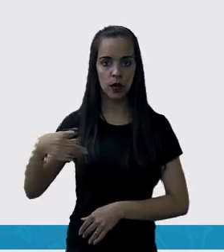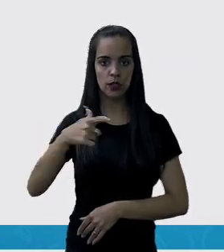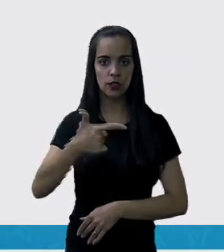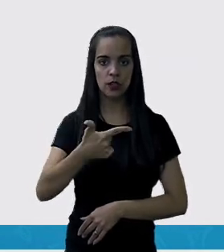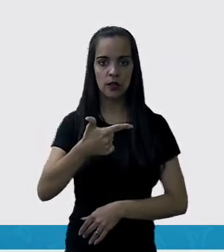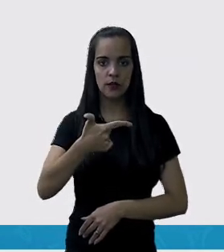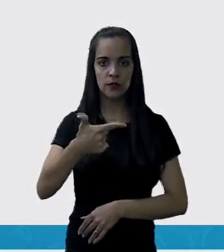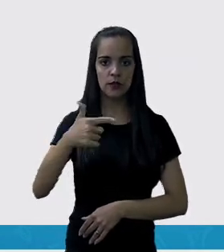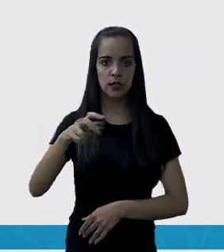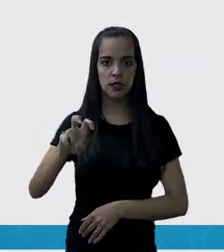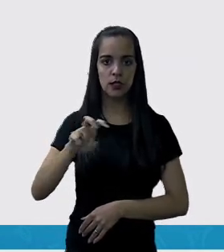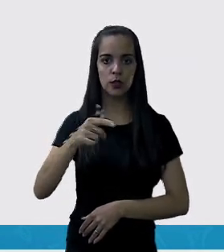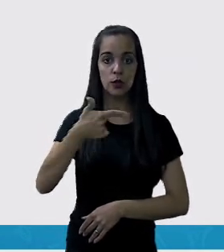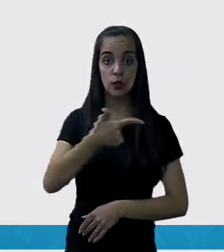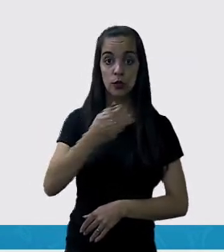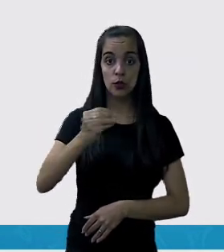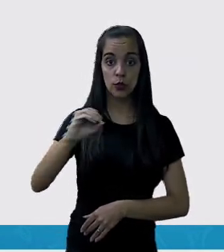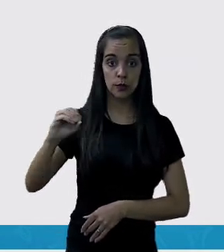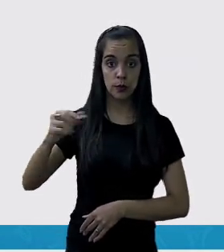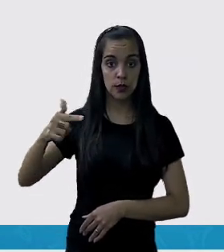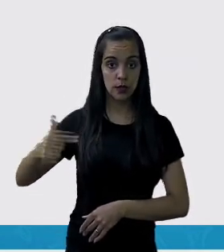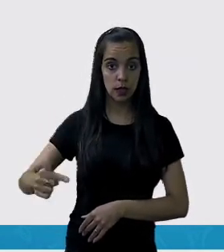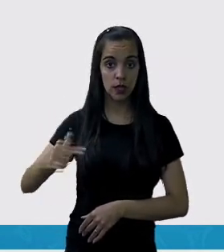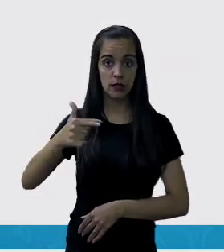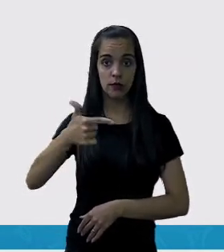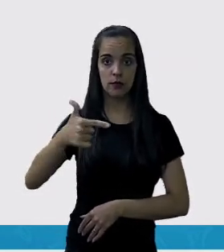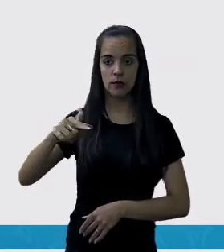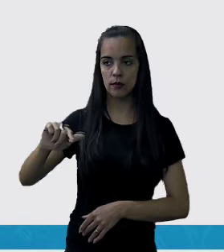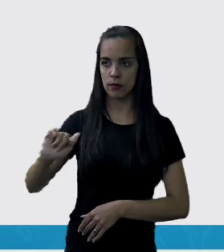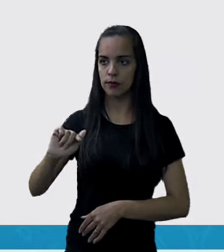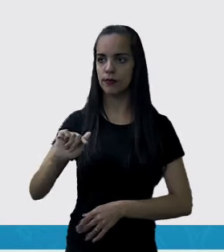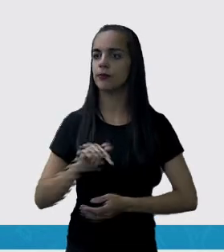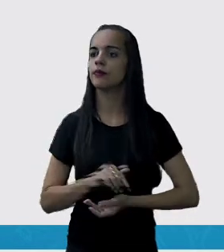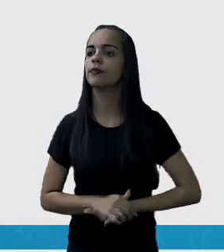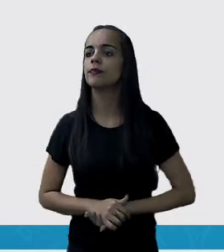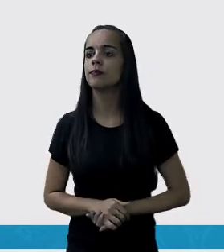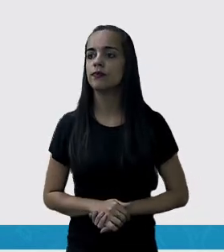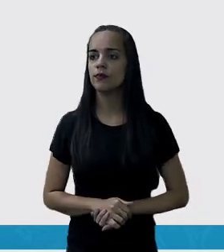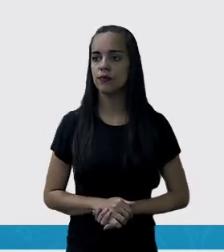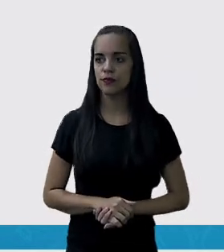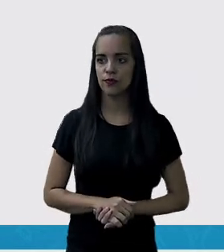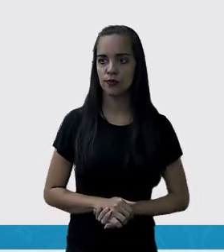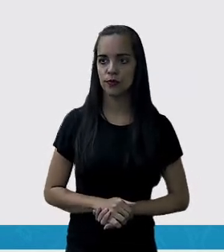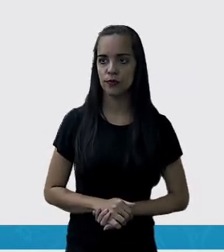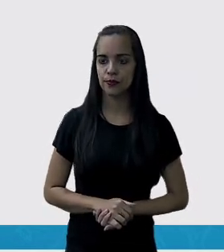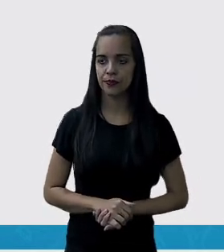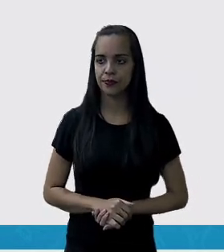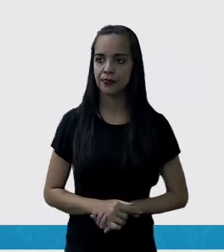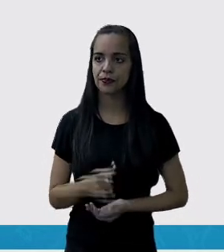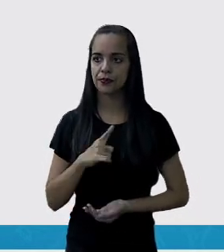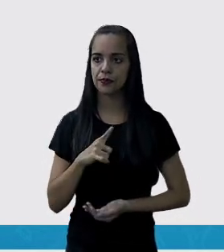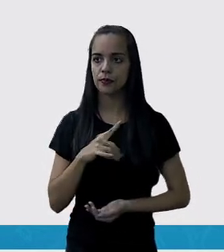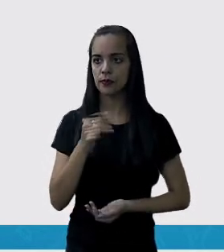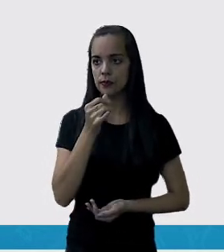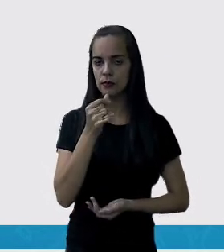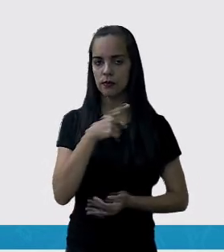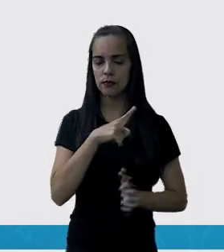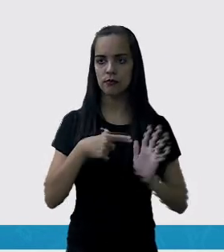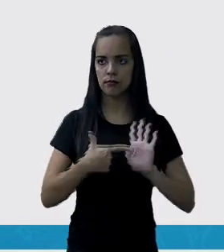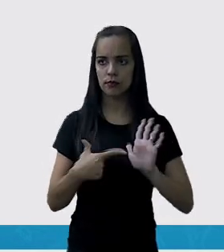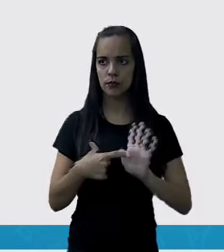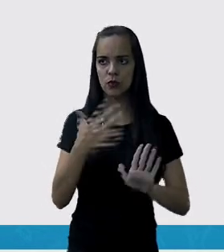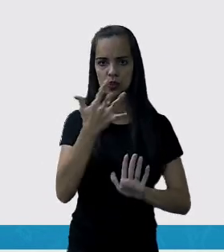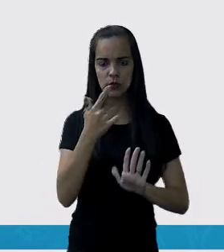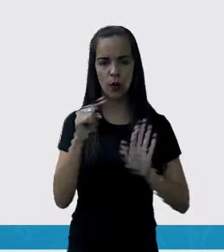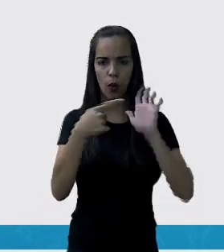27. Tranquilo? E aqui, pela legenda, você percebe